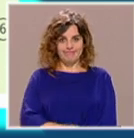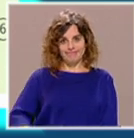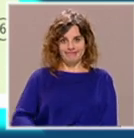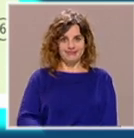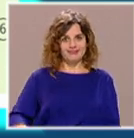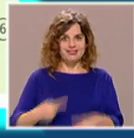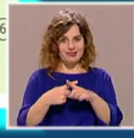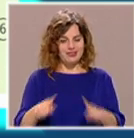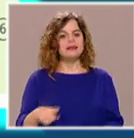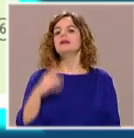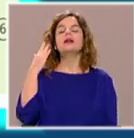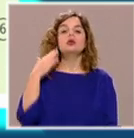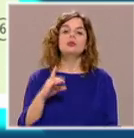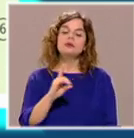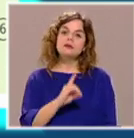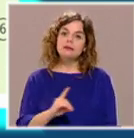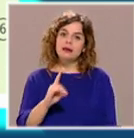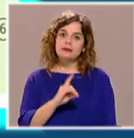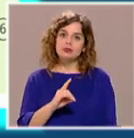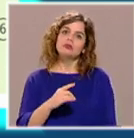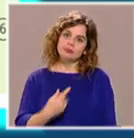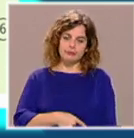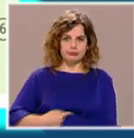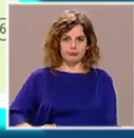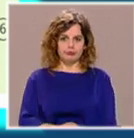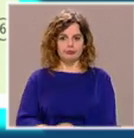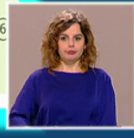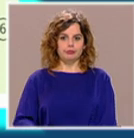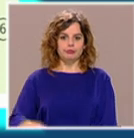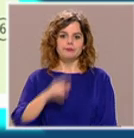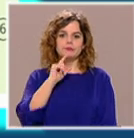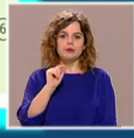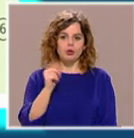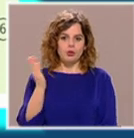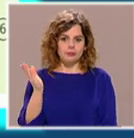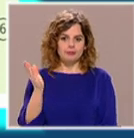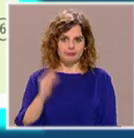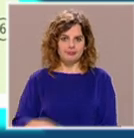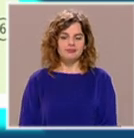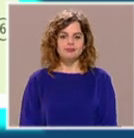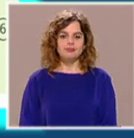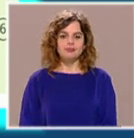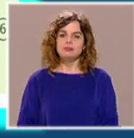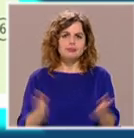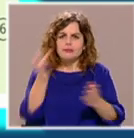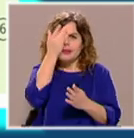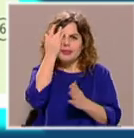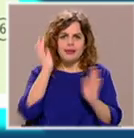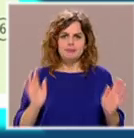número 6 vamos ter o intestino delgado. Já tinha dito também. Bom, foi